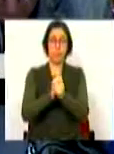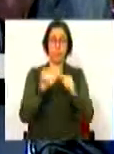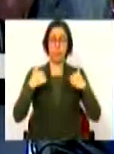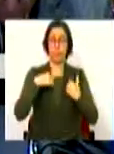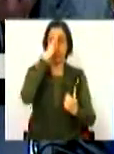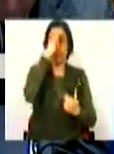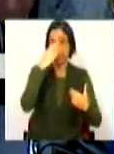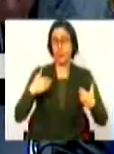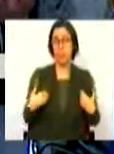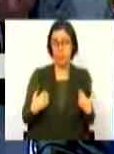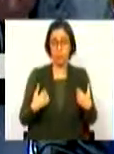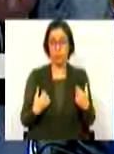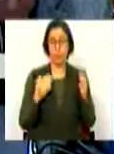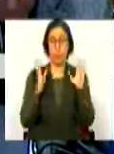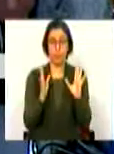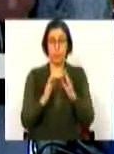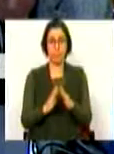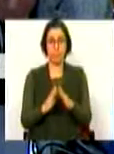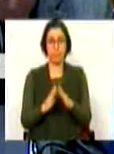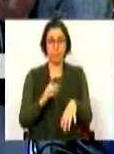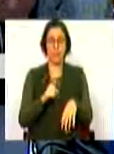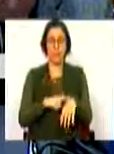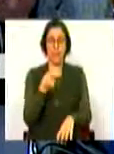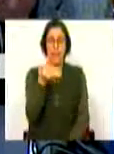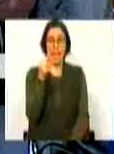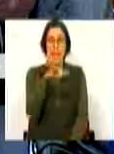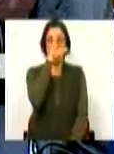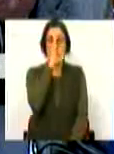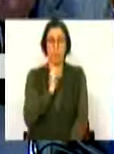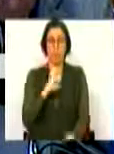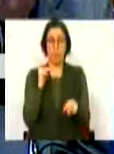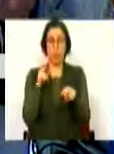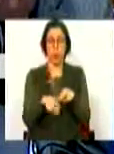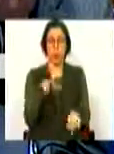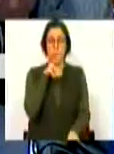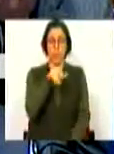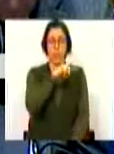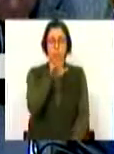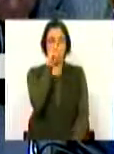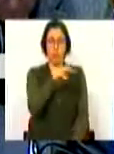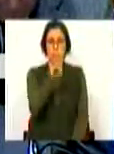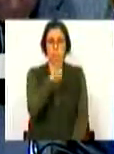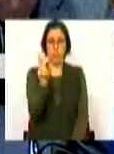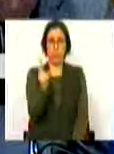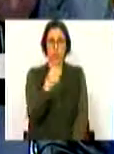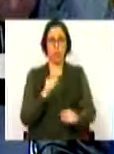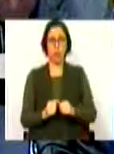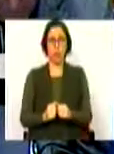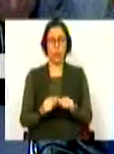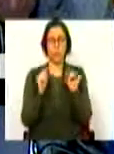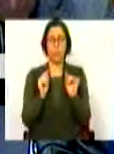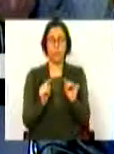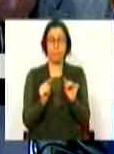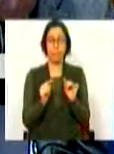nós sabemos é que na legislatura anterior tivemos este corte de 1.300 milhões de euros. E